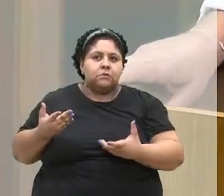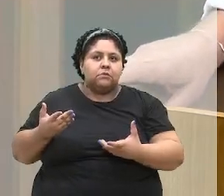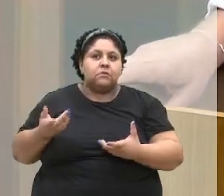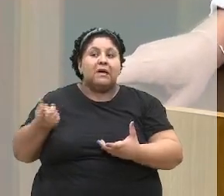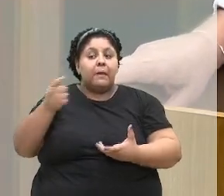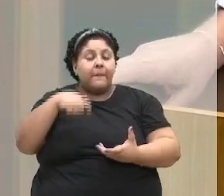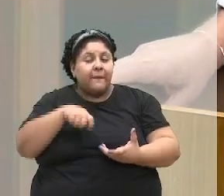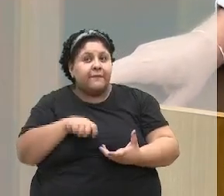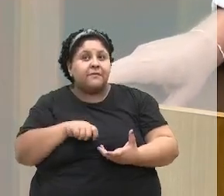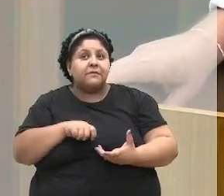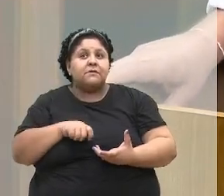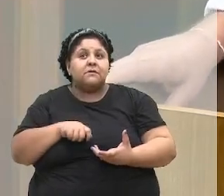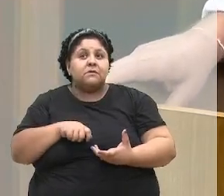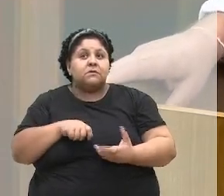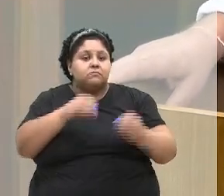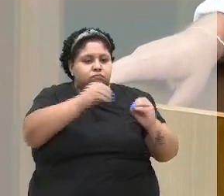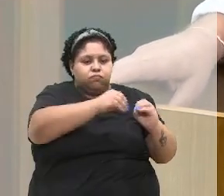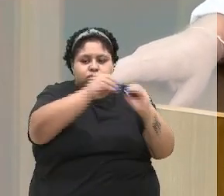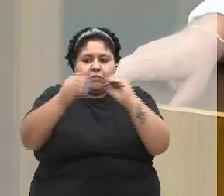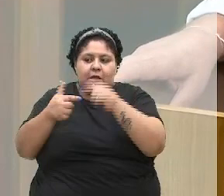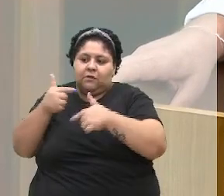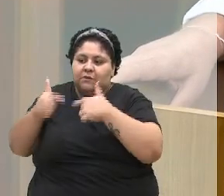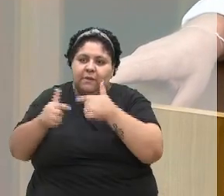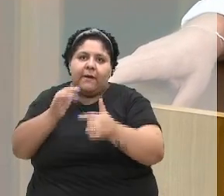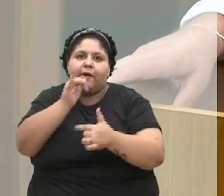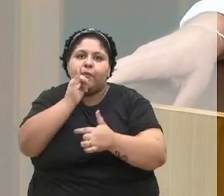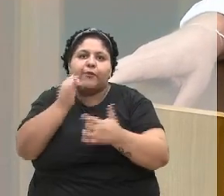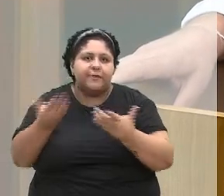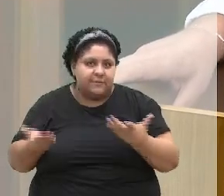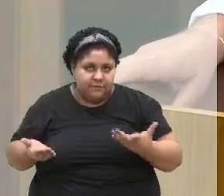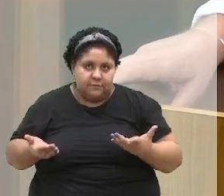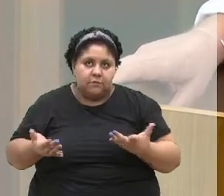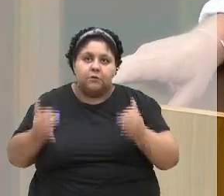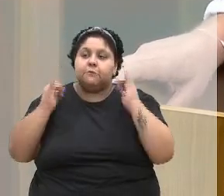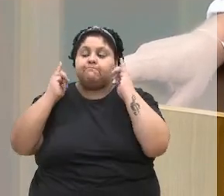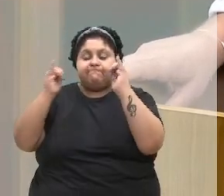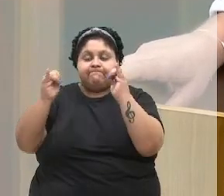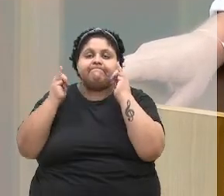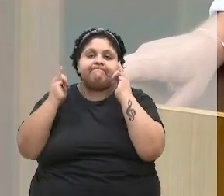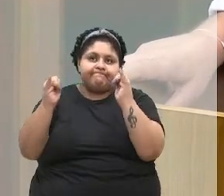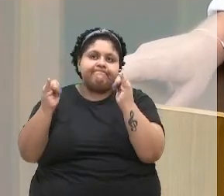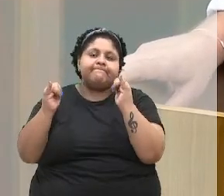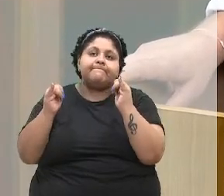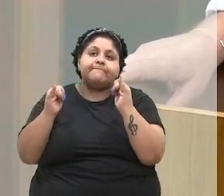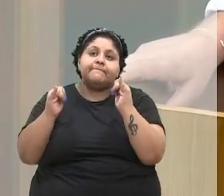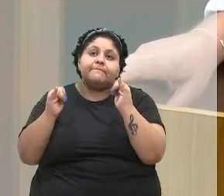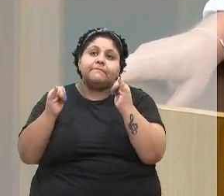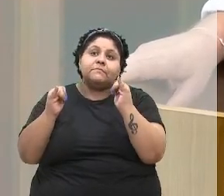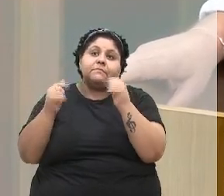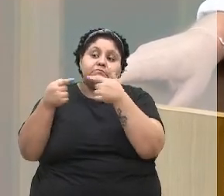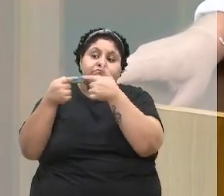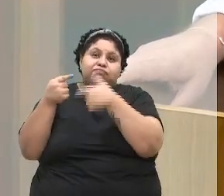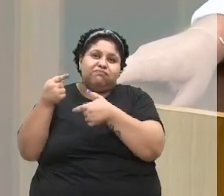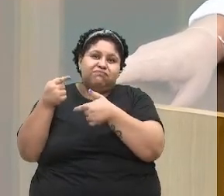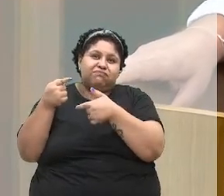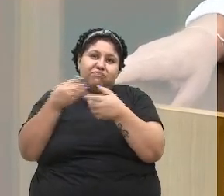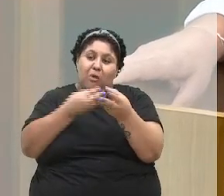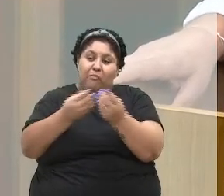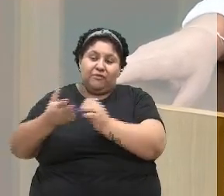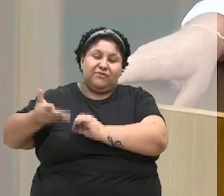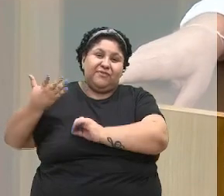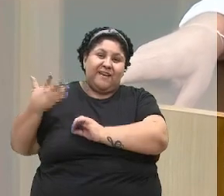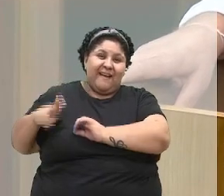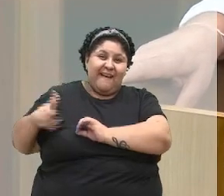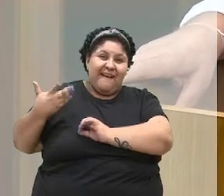precisam se deslocar para ir trabalhar. Já que o transporte é um transporte deficitário, que muito caro